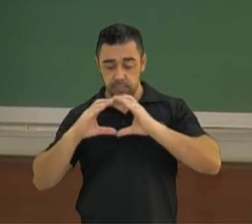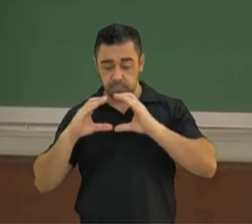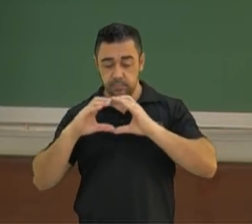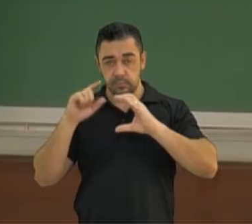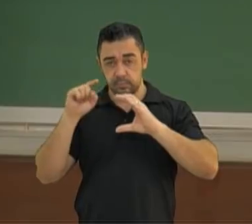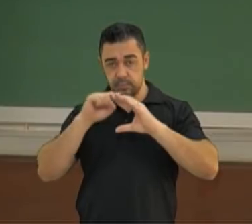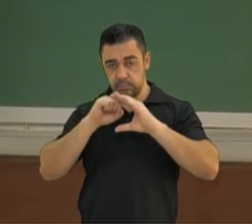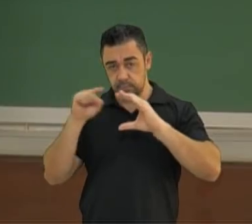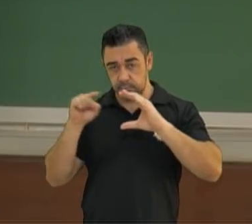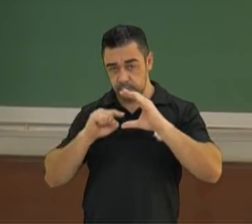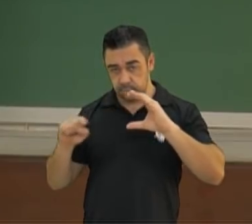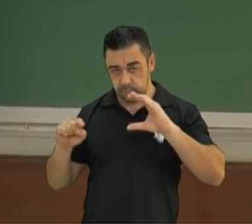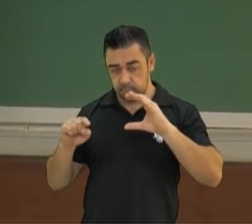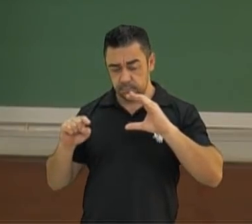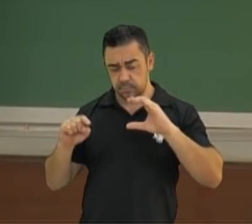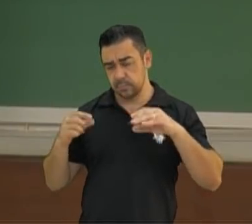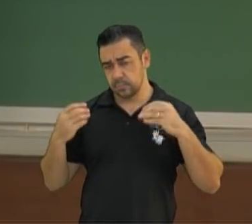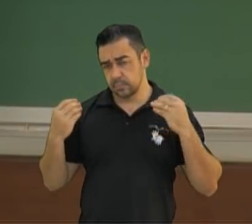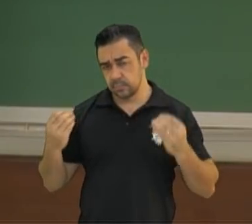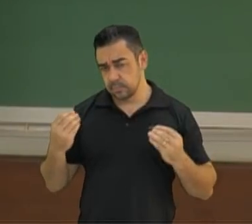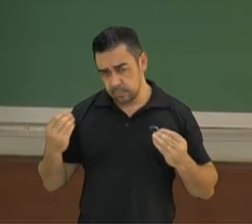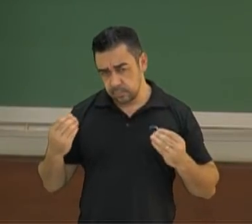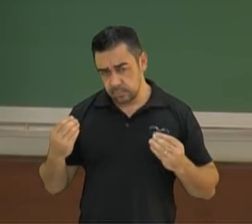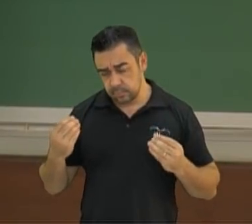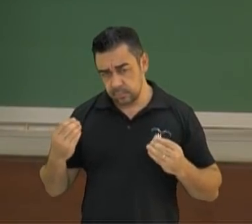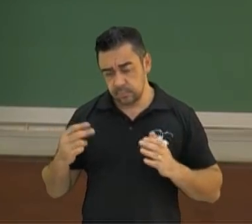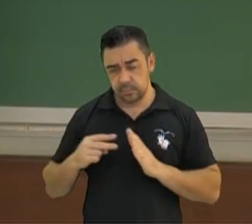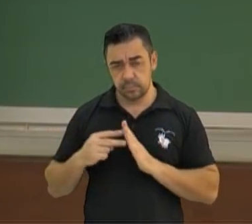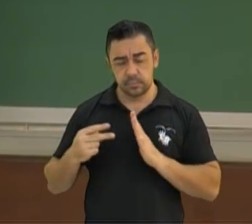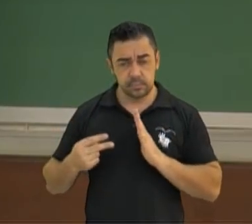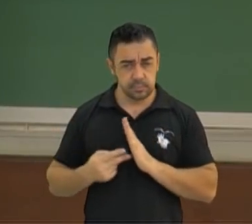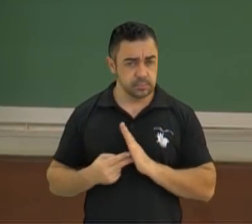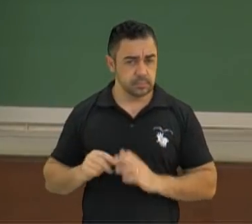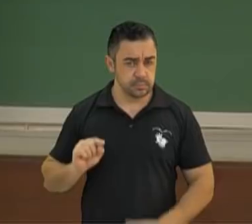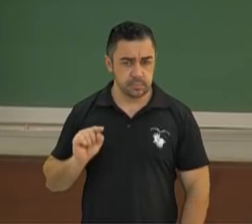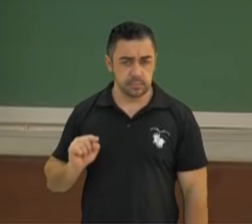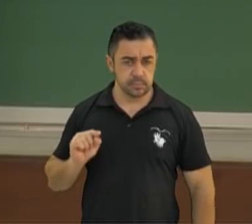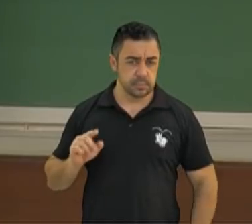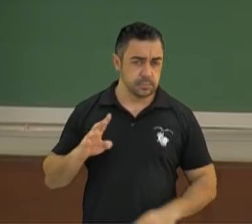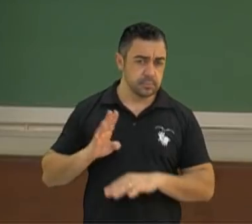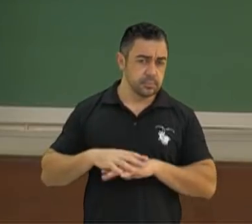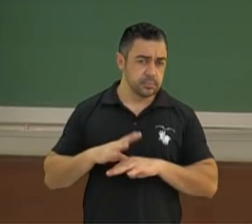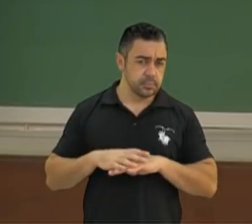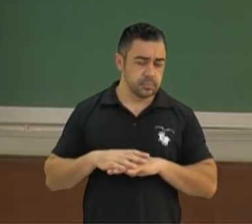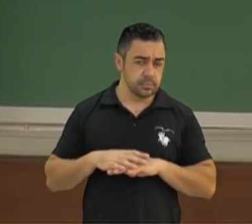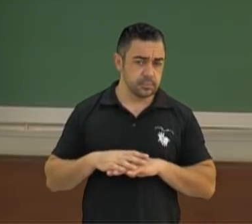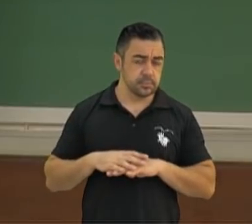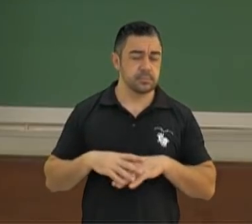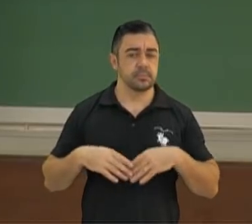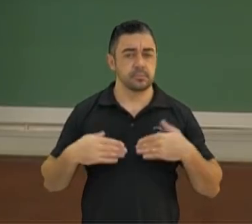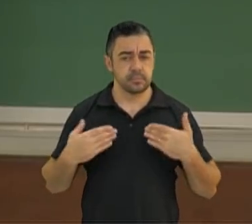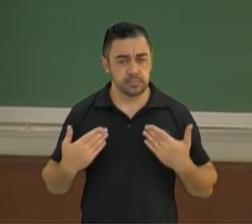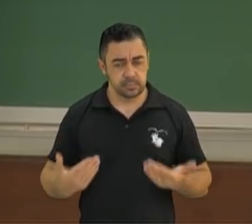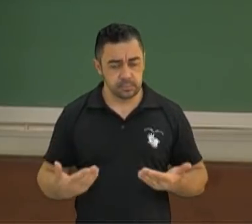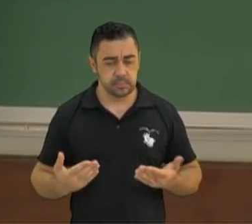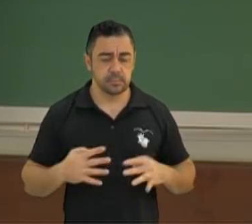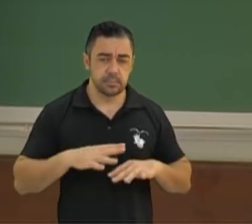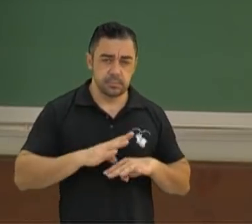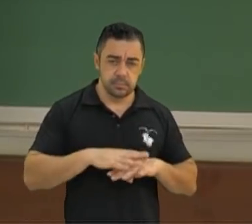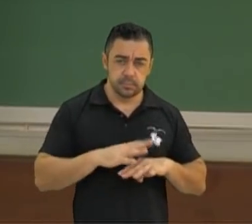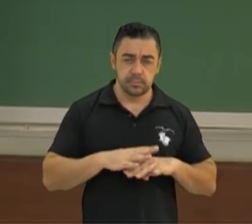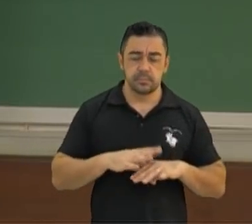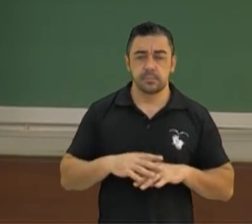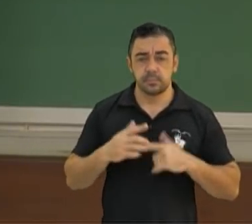números inteiros. Então, como que eu posso simbolizar isso na matemática? Na matemática, na